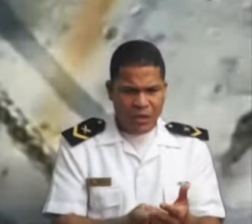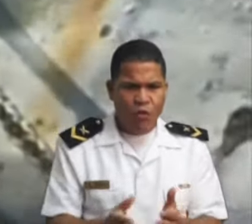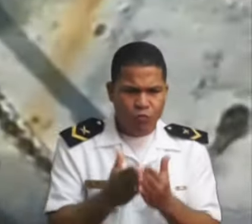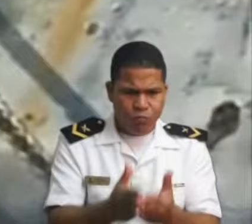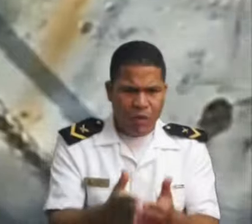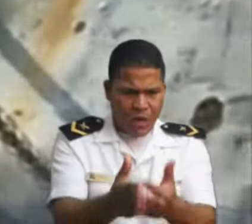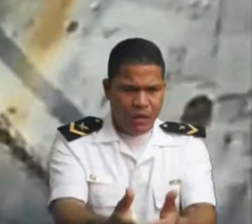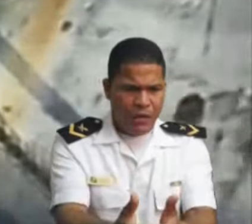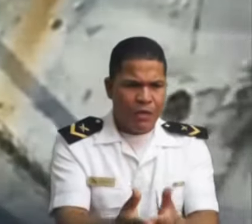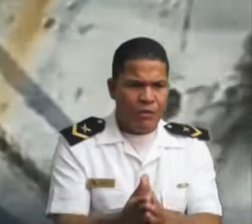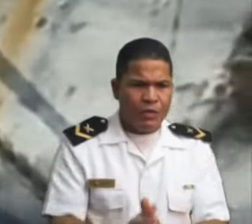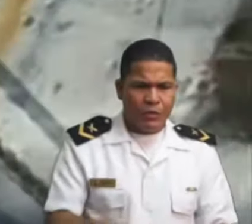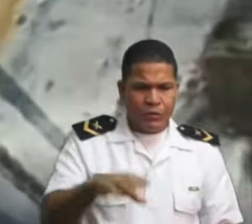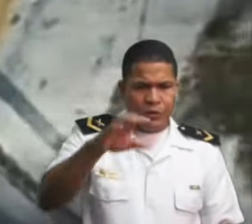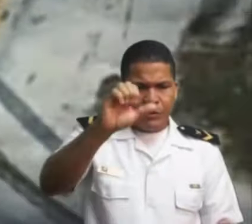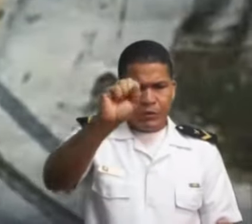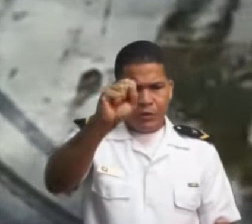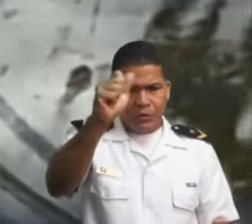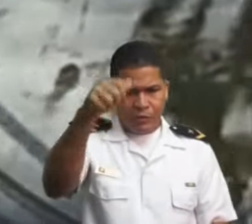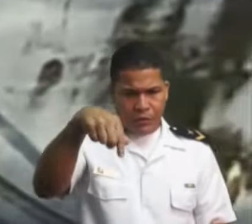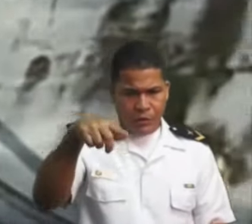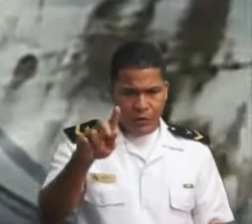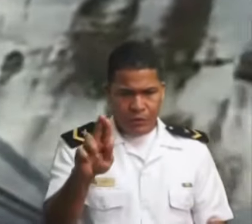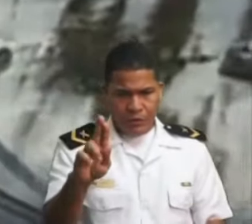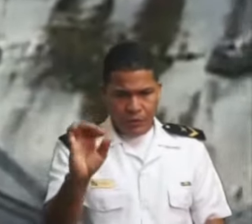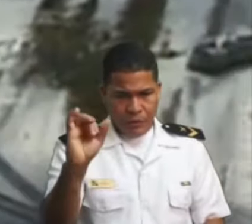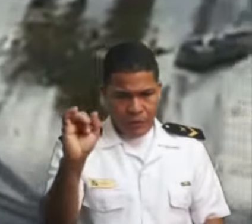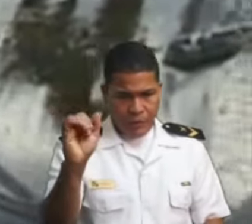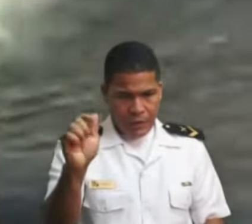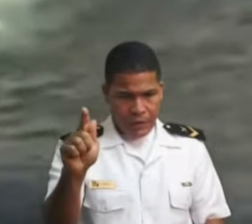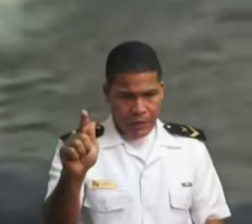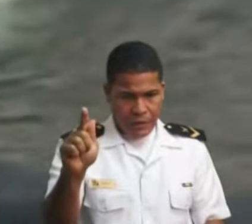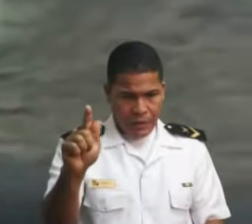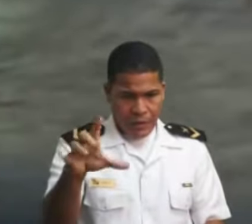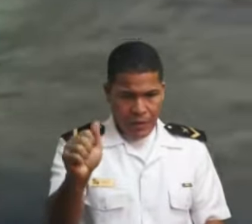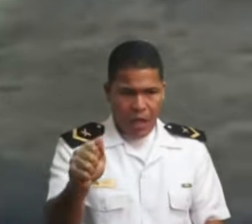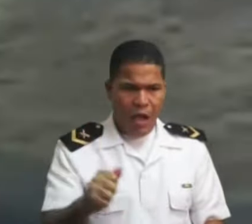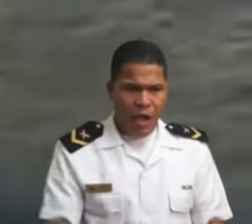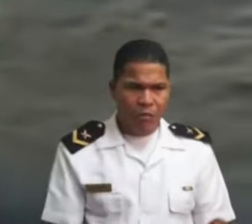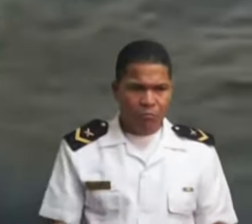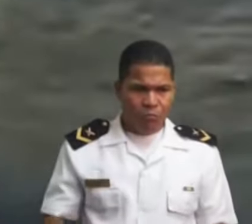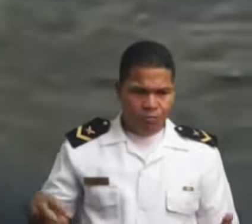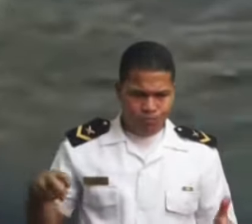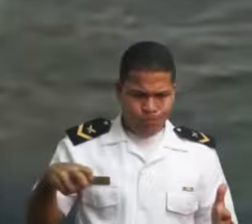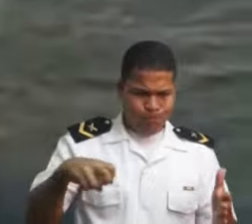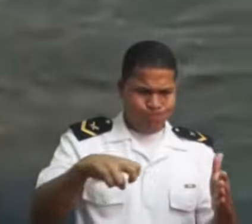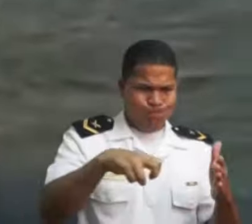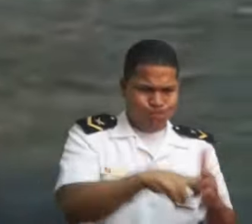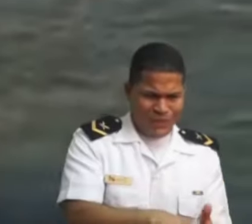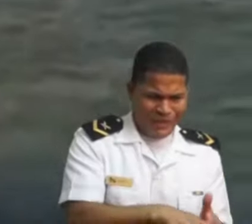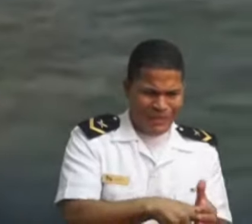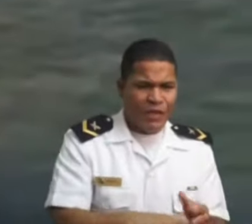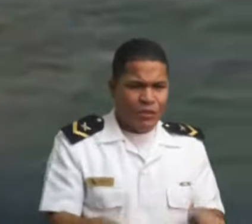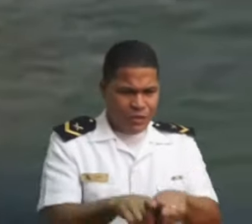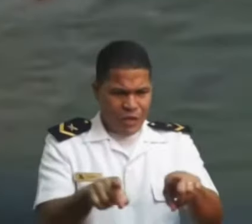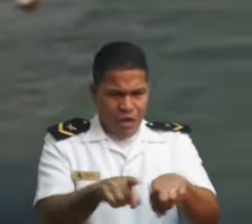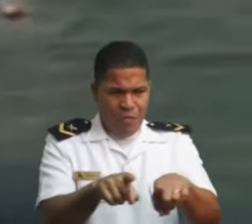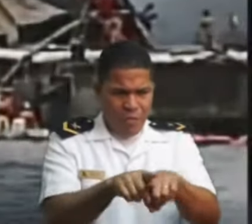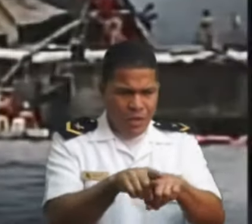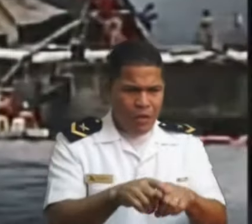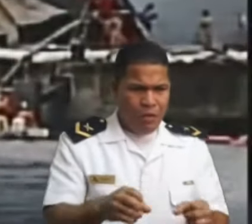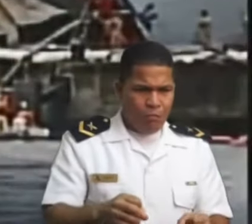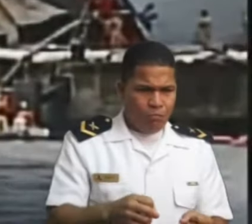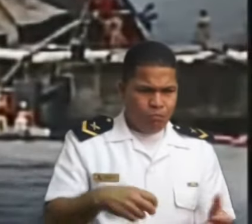U-199, o emborcamento e naufrágio do Bateau Mouche 4, a explosão e naufrágio da plataforma